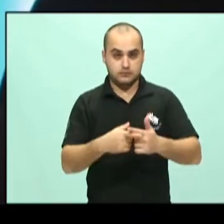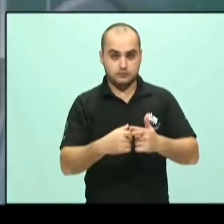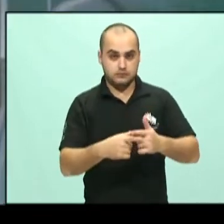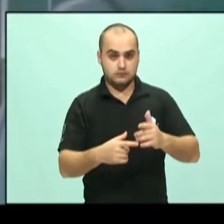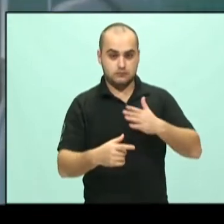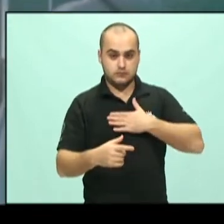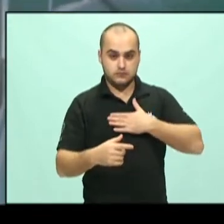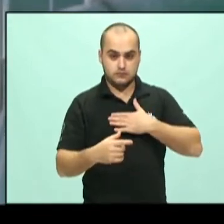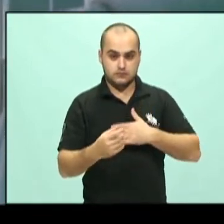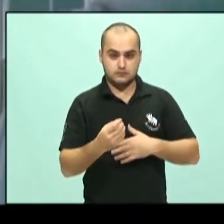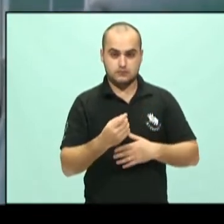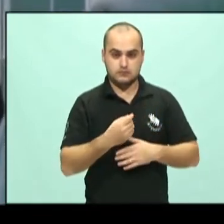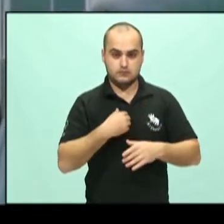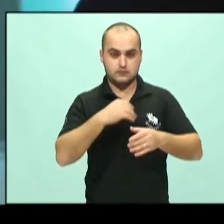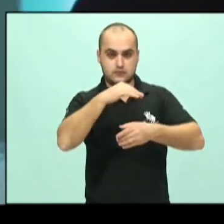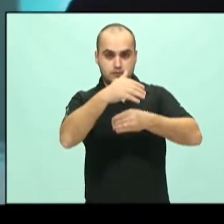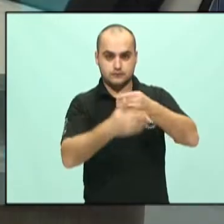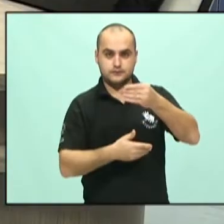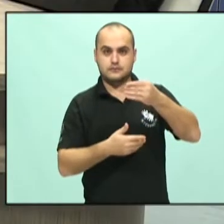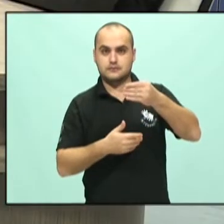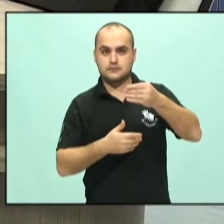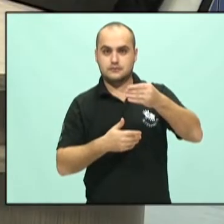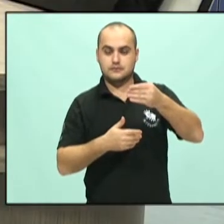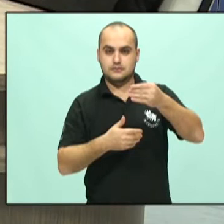realidade, a mágica.